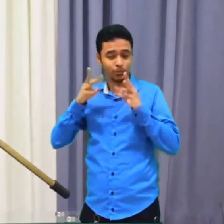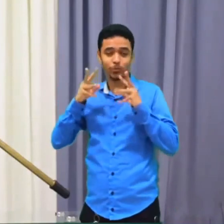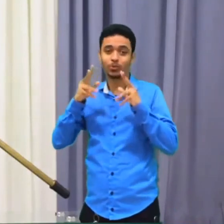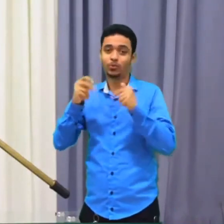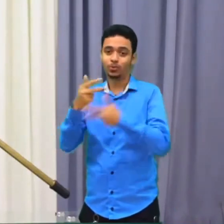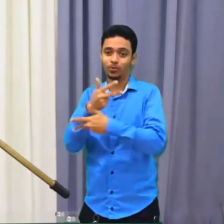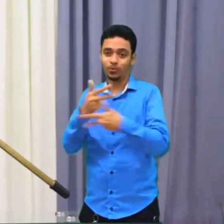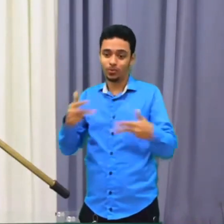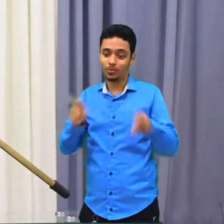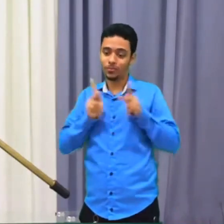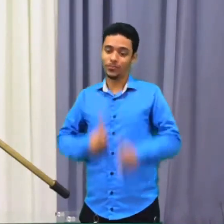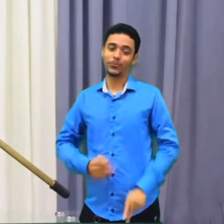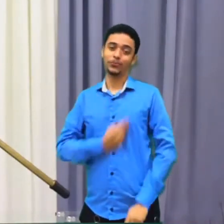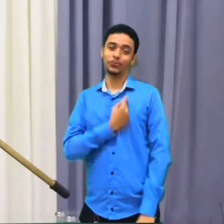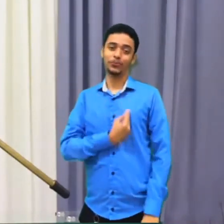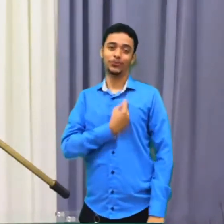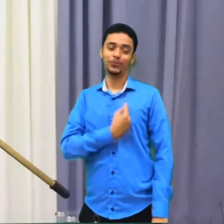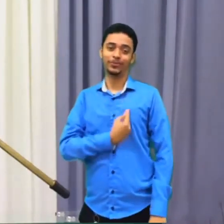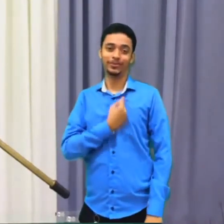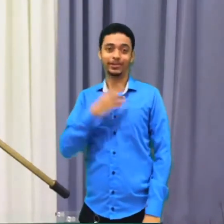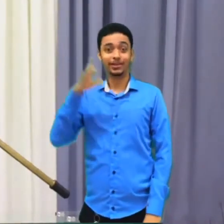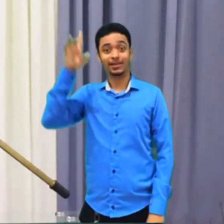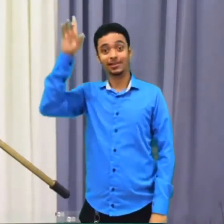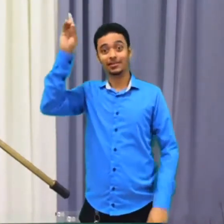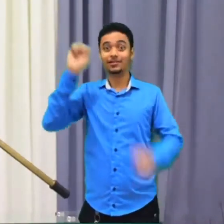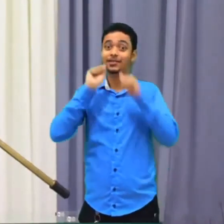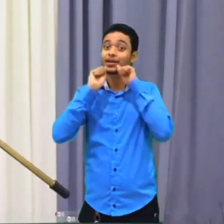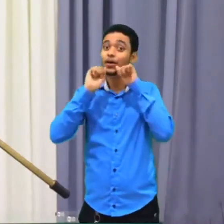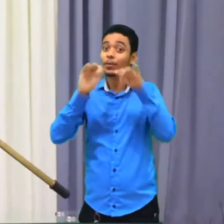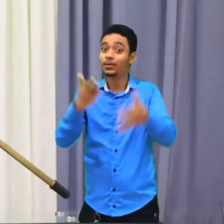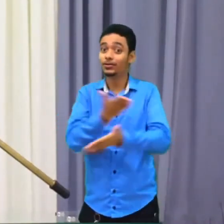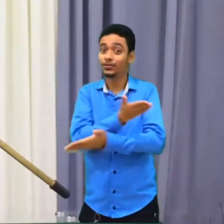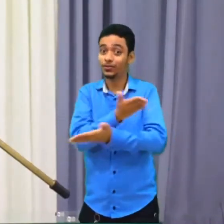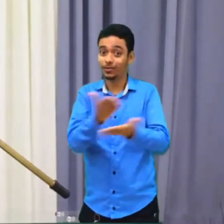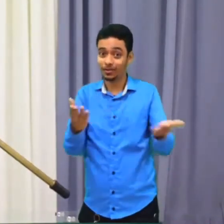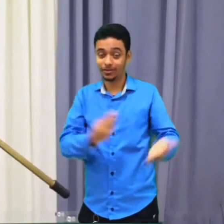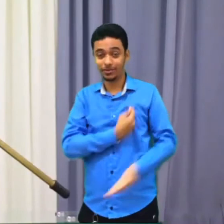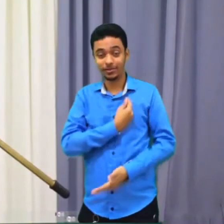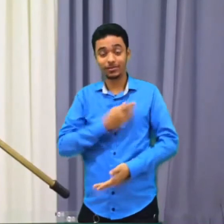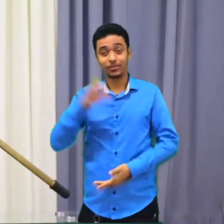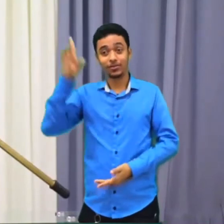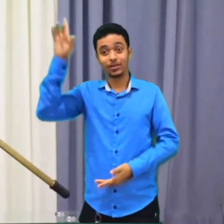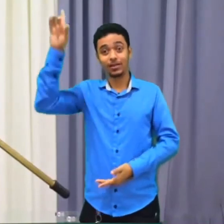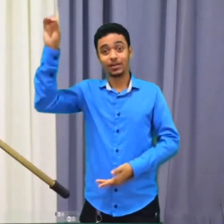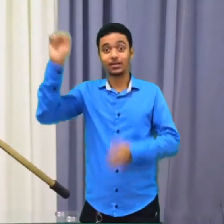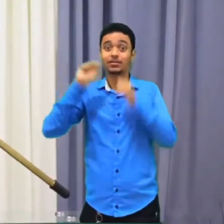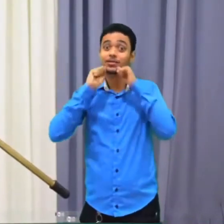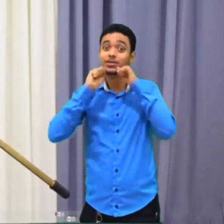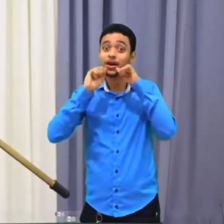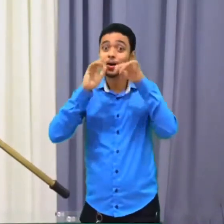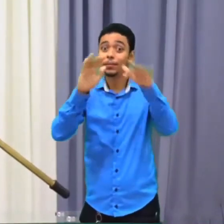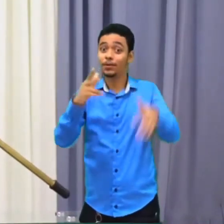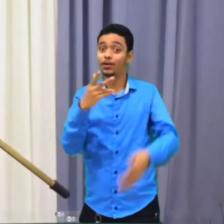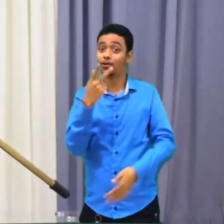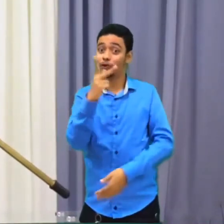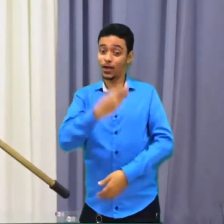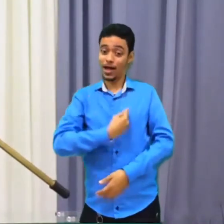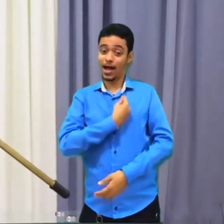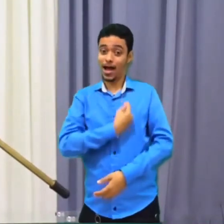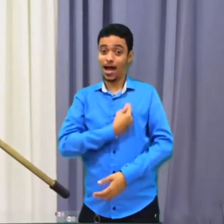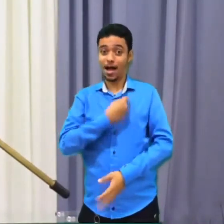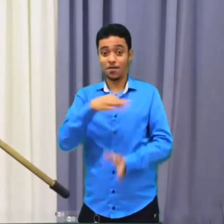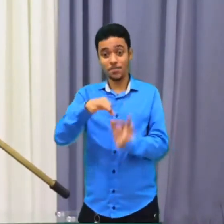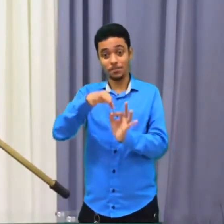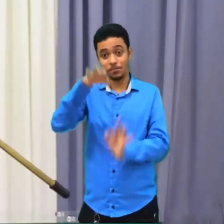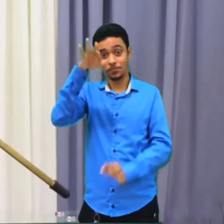sua maneira de viver. Que Deus abençoe a sua vida. Que Deus abençoe a sua vida